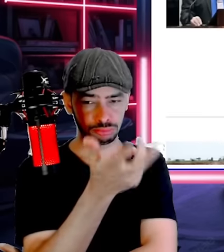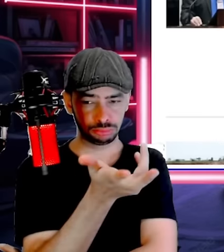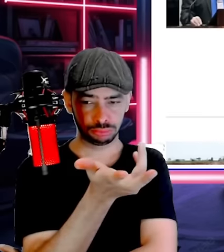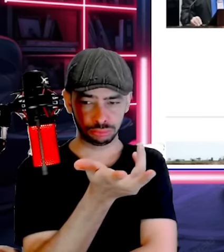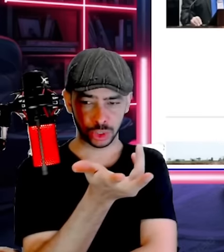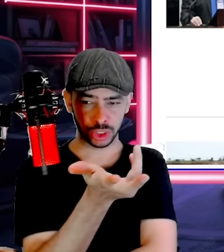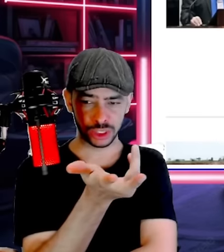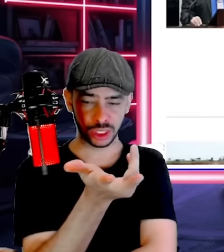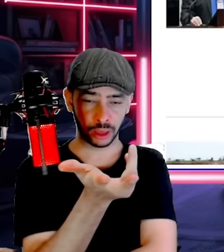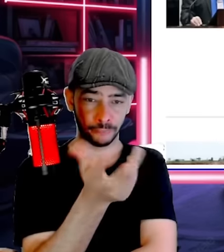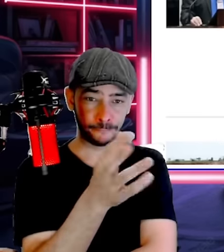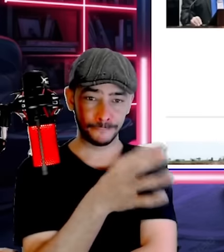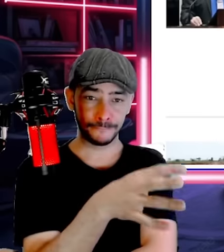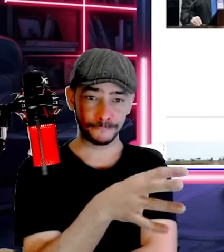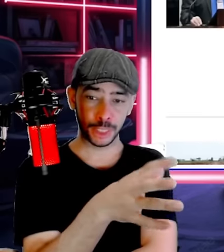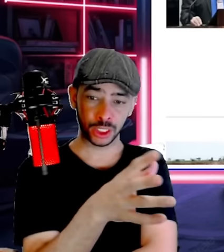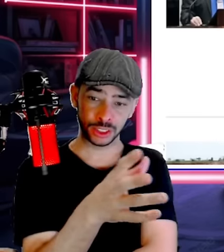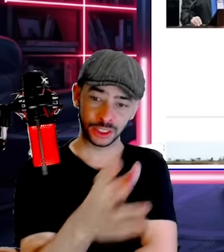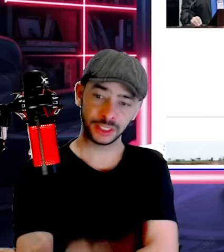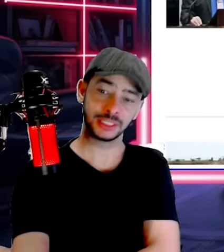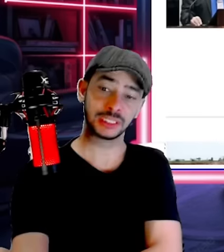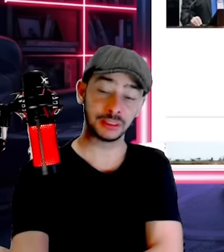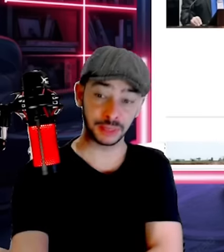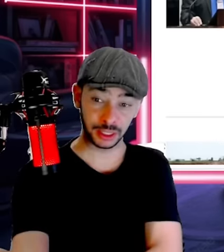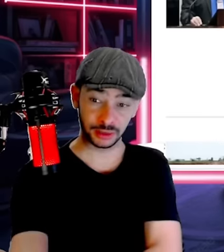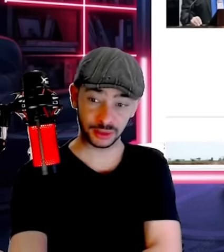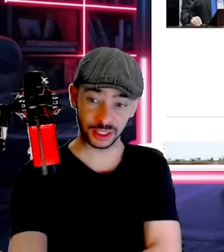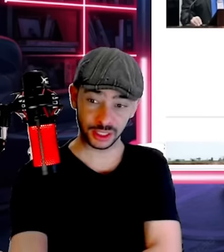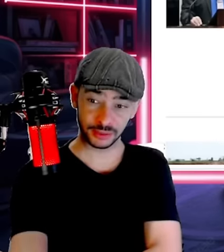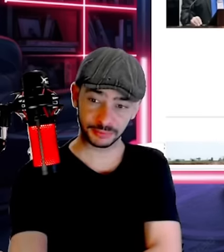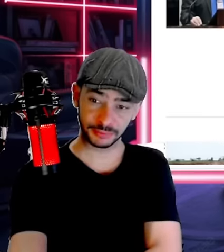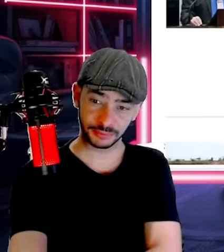ligação pode ser pode também não se